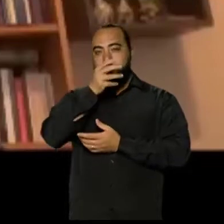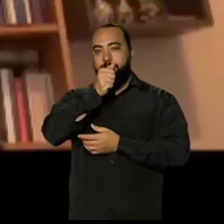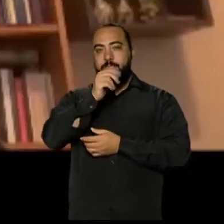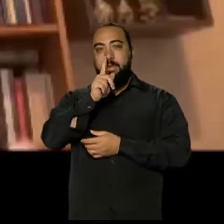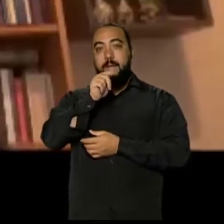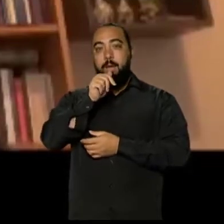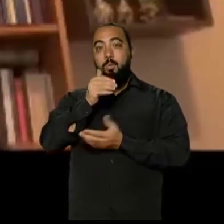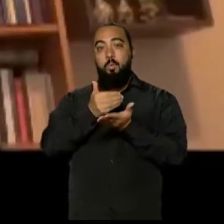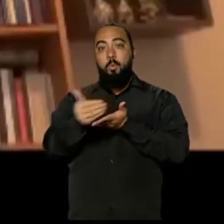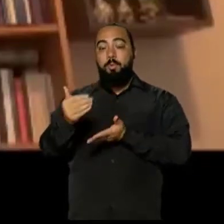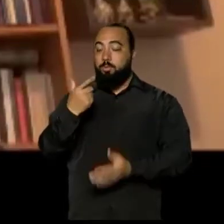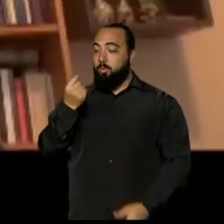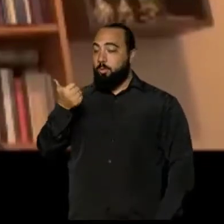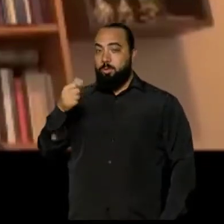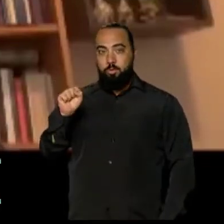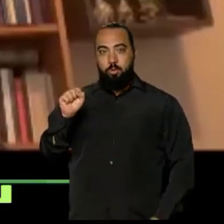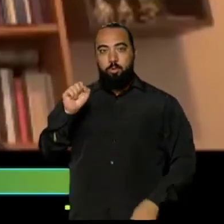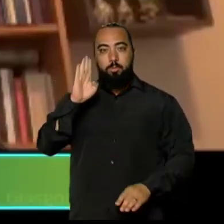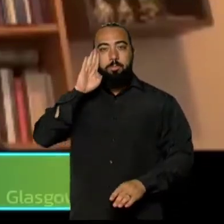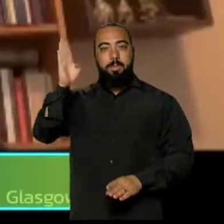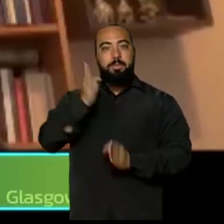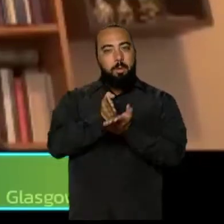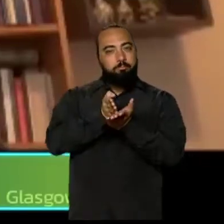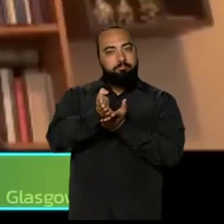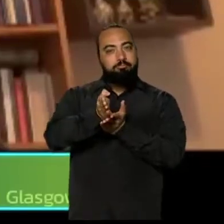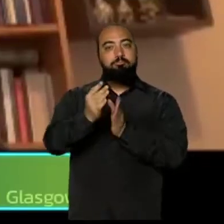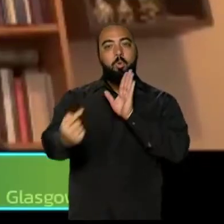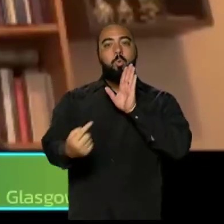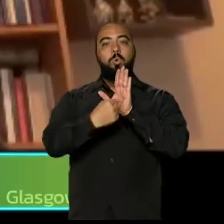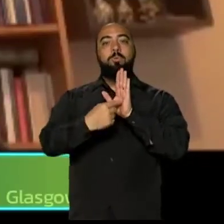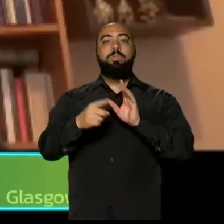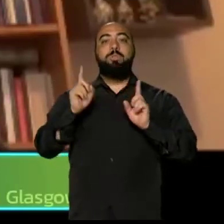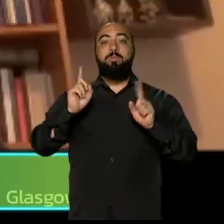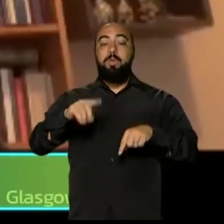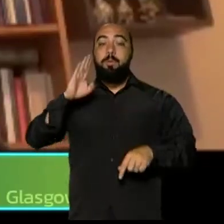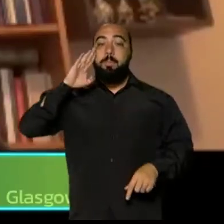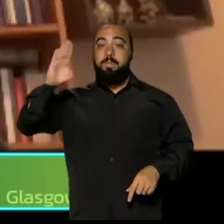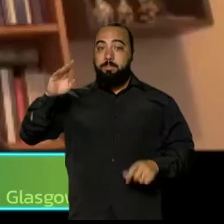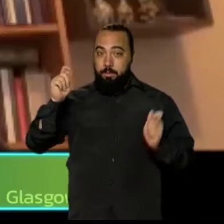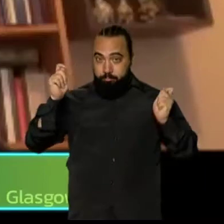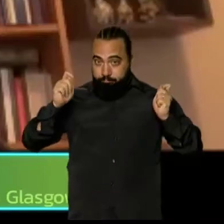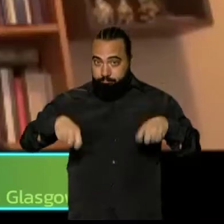2018 e tem como mote, né, como objetivo principal,